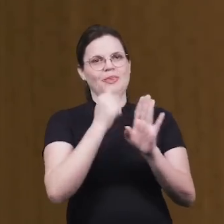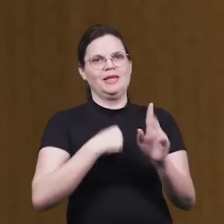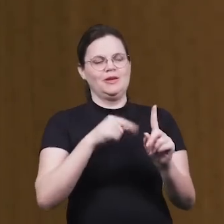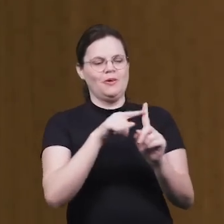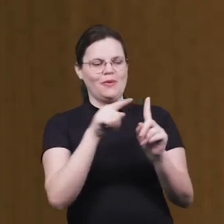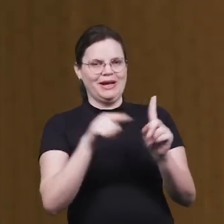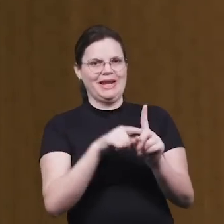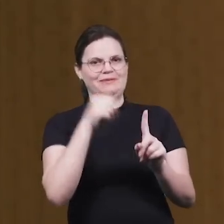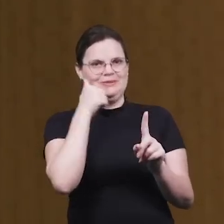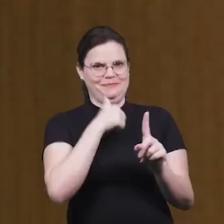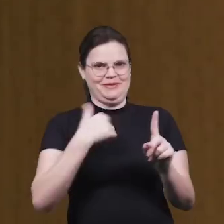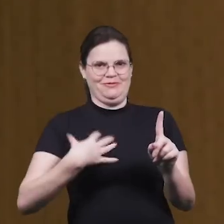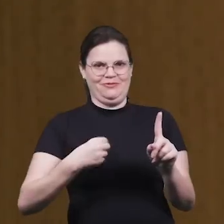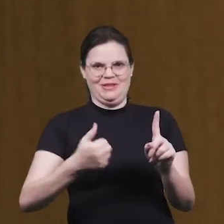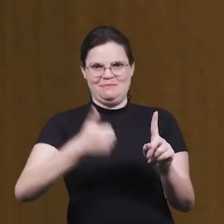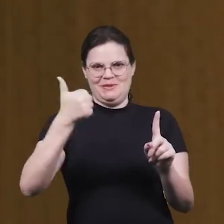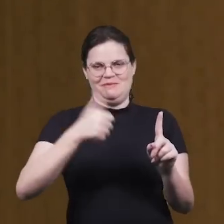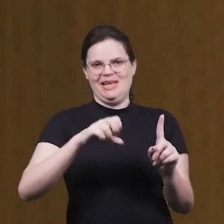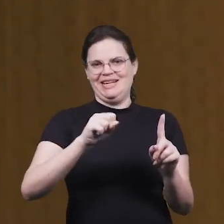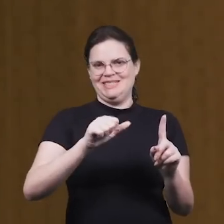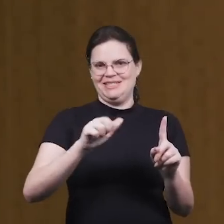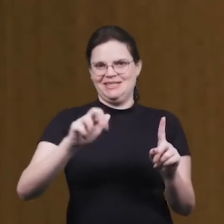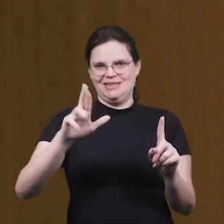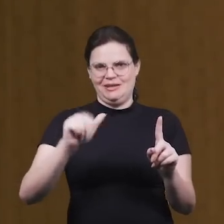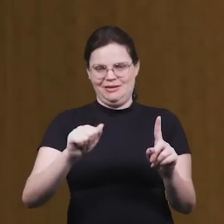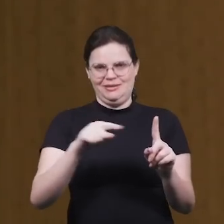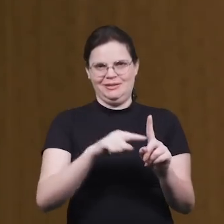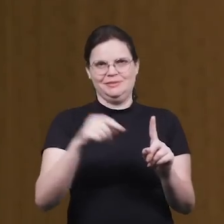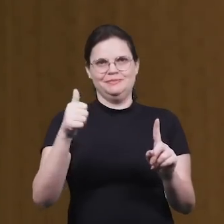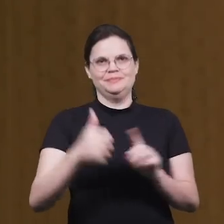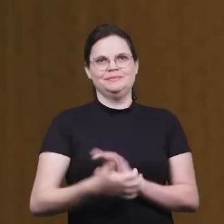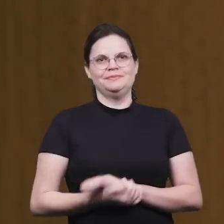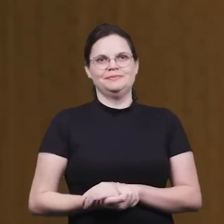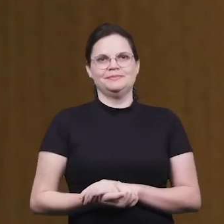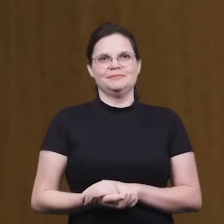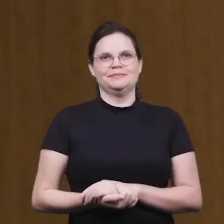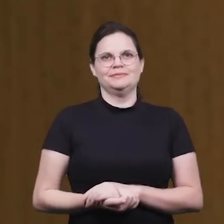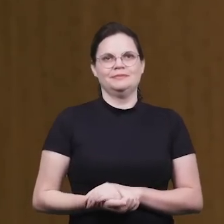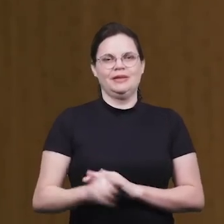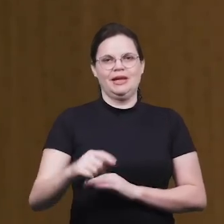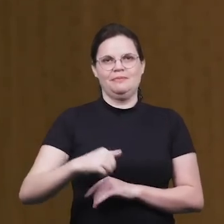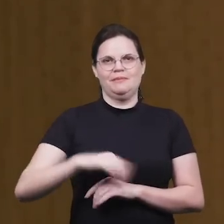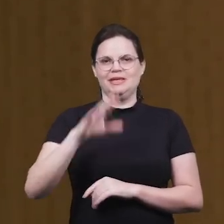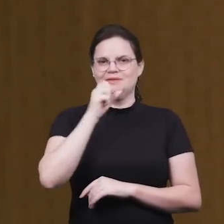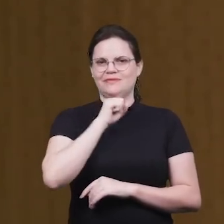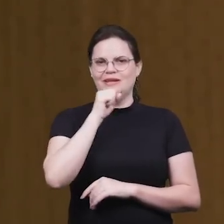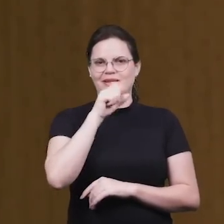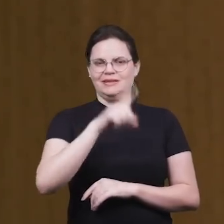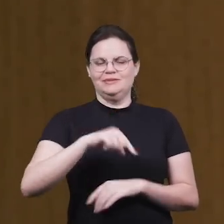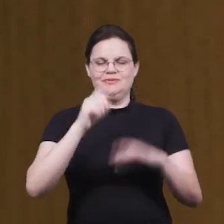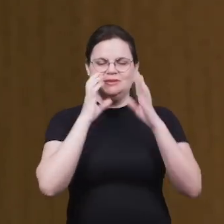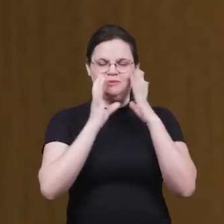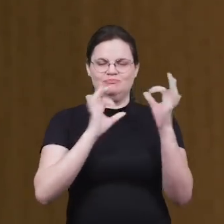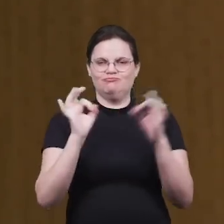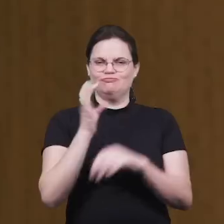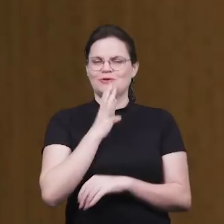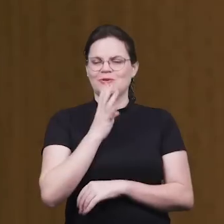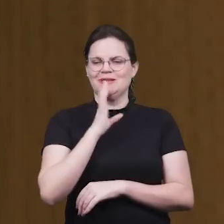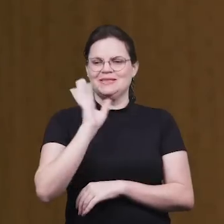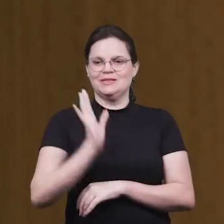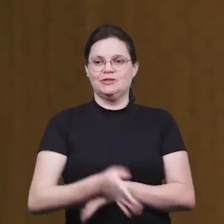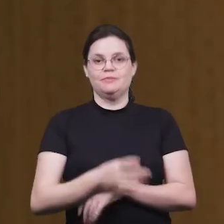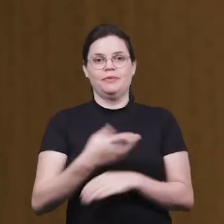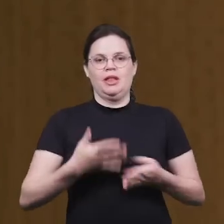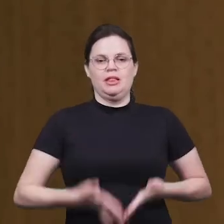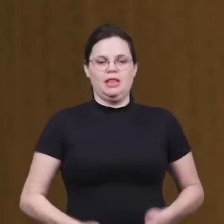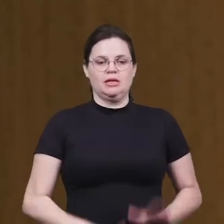Sarinha. Então, a nossa primeira filha, que é a nossa primogênita, a filha mais velha, que vocês já todos conheceram, ela nasceu